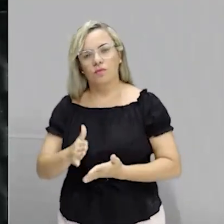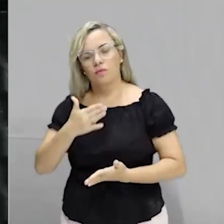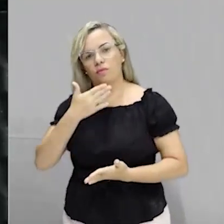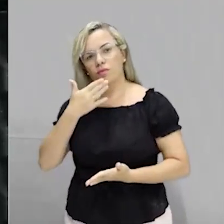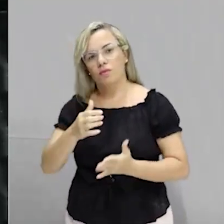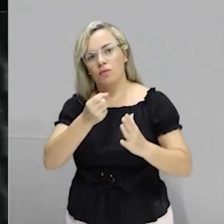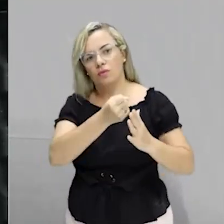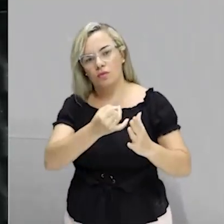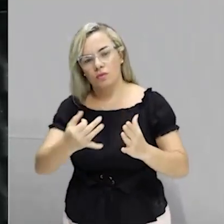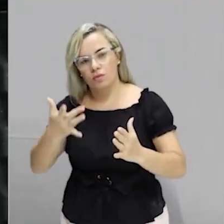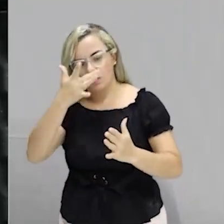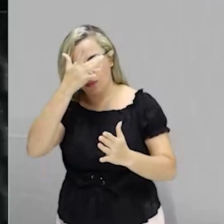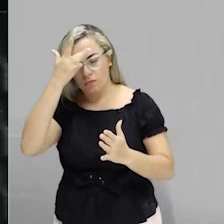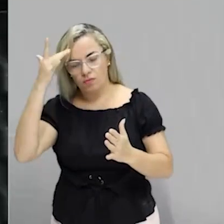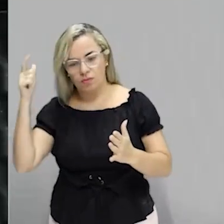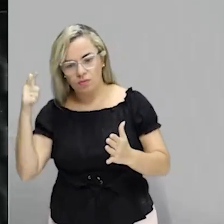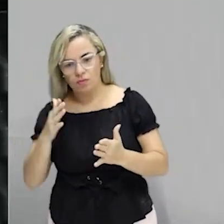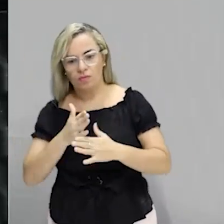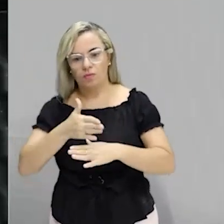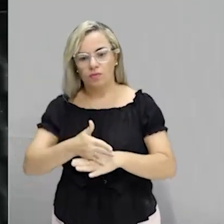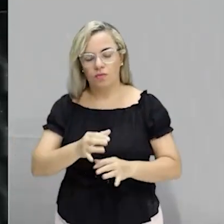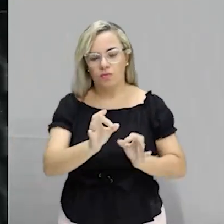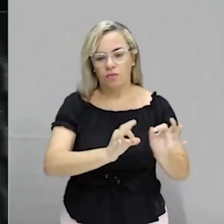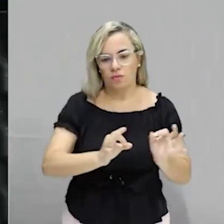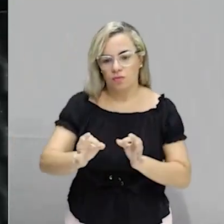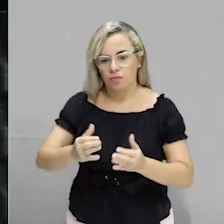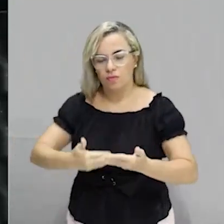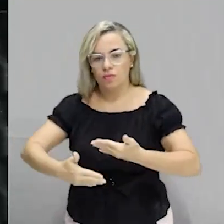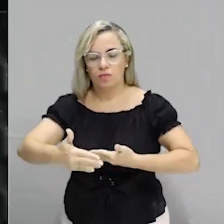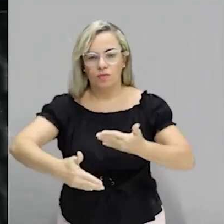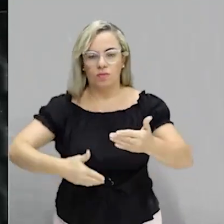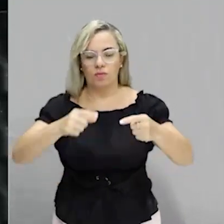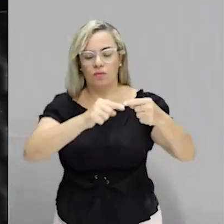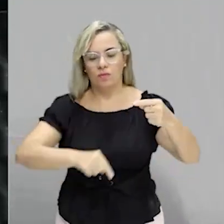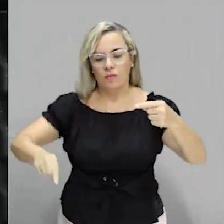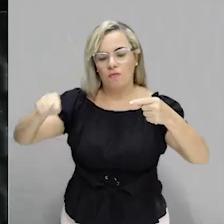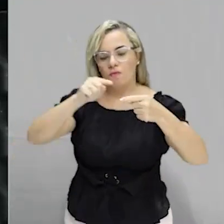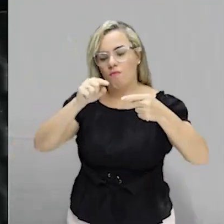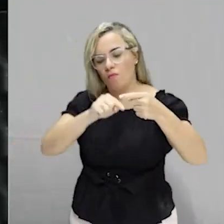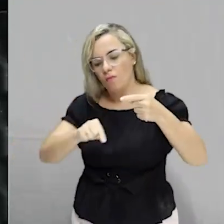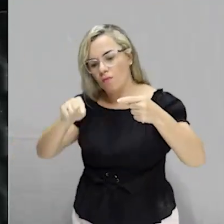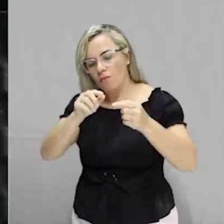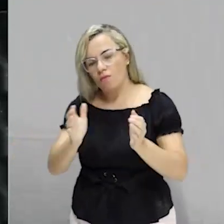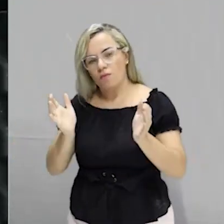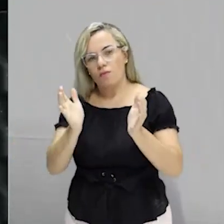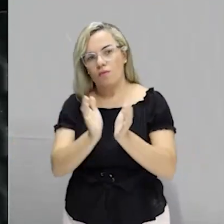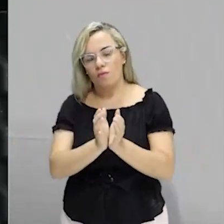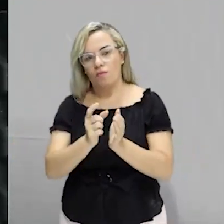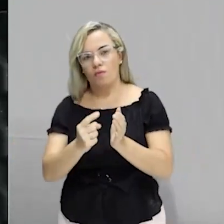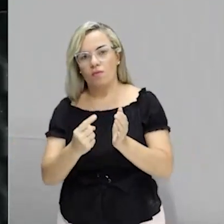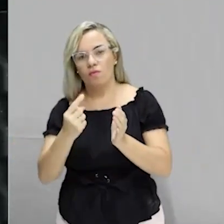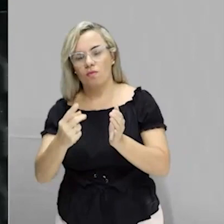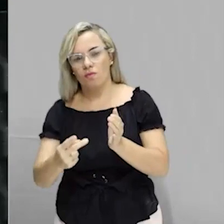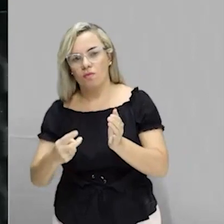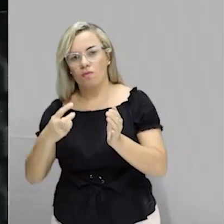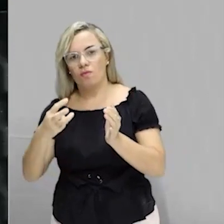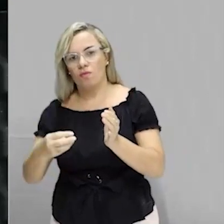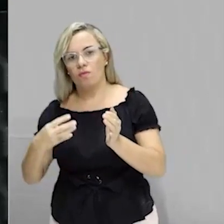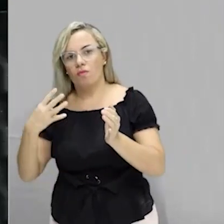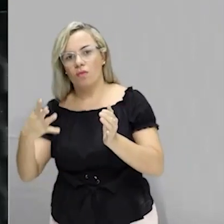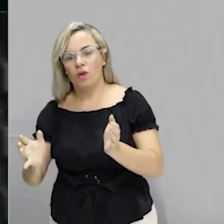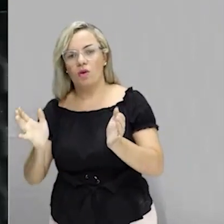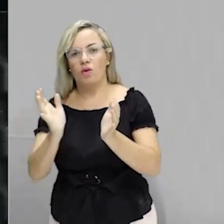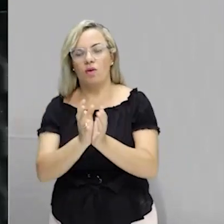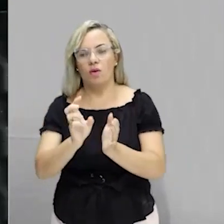quantidade de pessoas que participam, né, da organização da troca de pneus. São grupos, né? Para cada pneu tem um grupo de 3